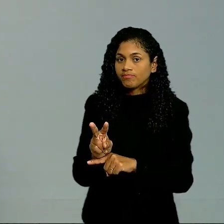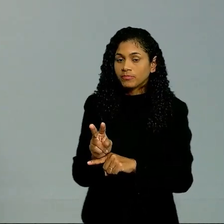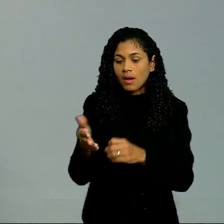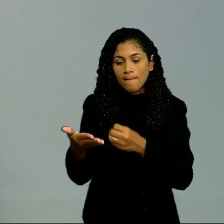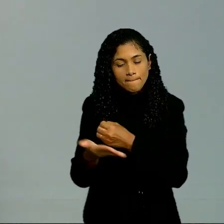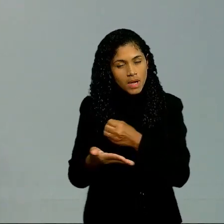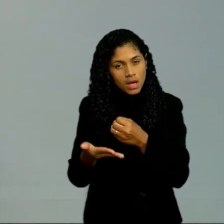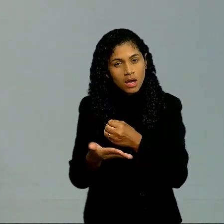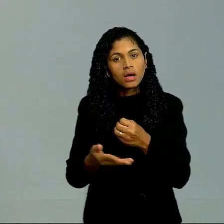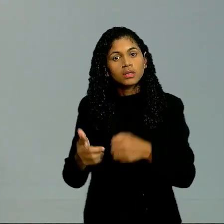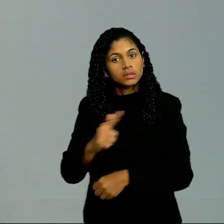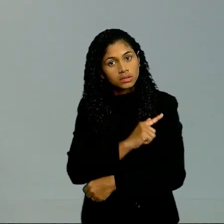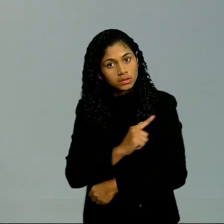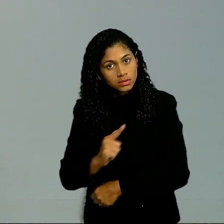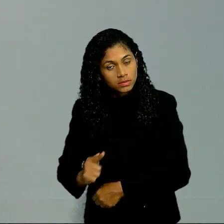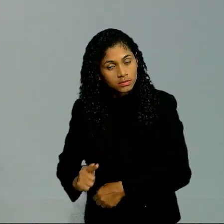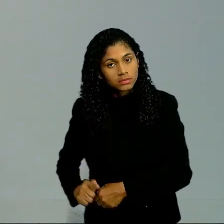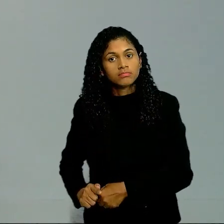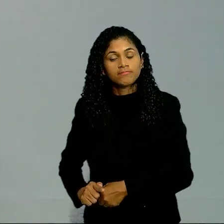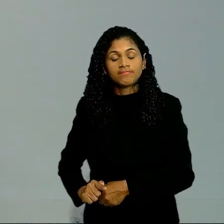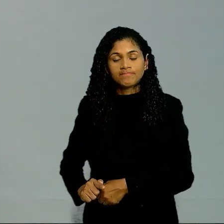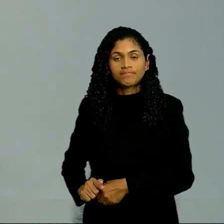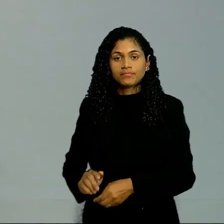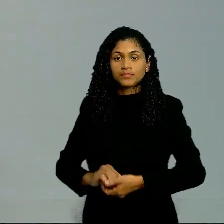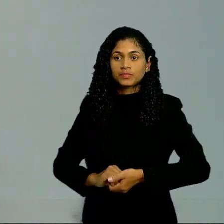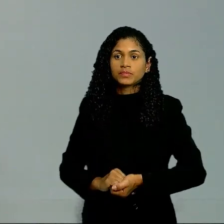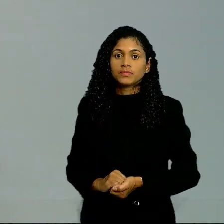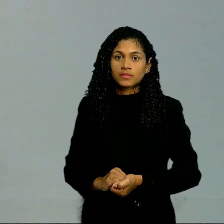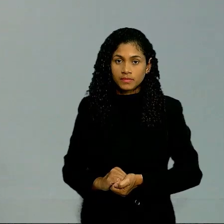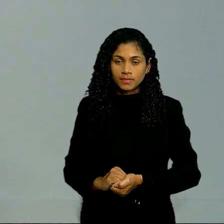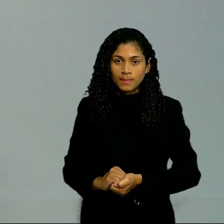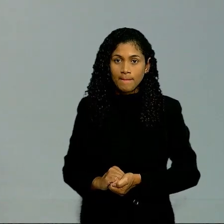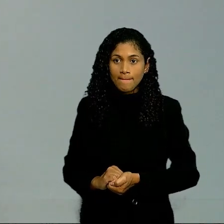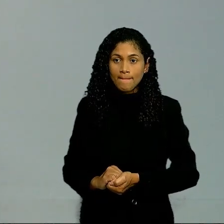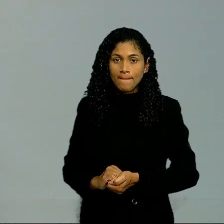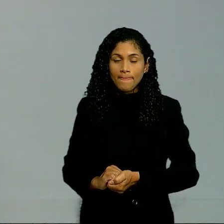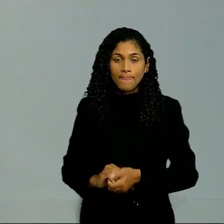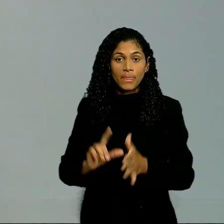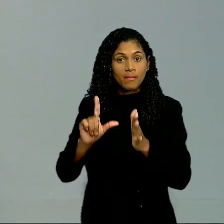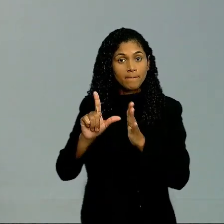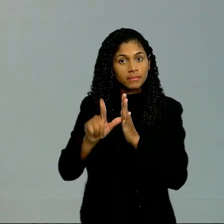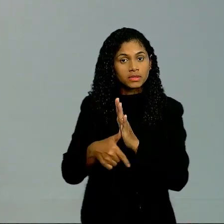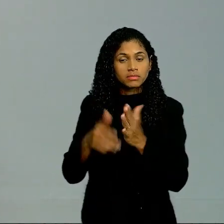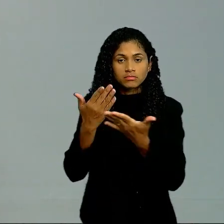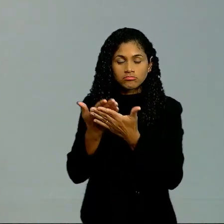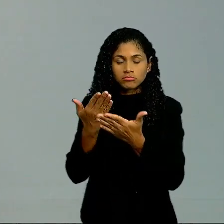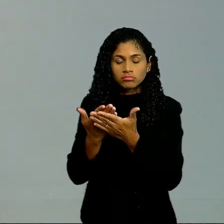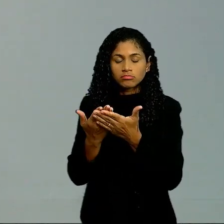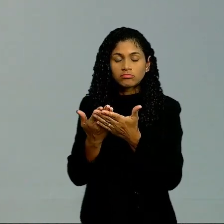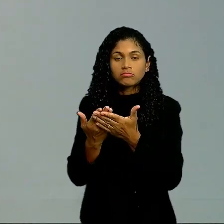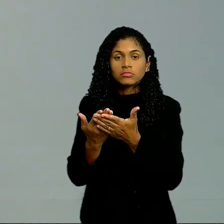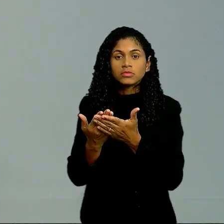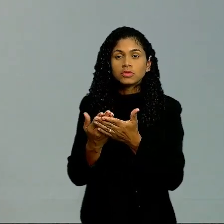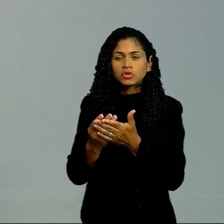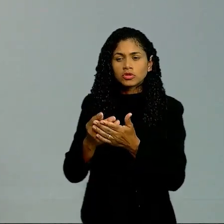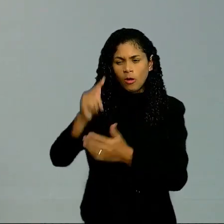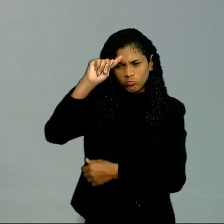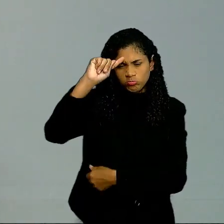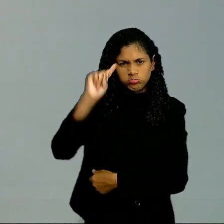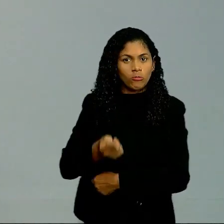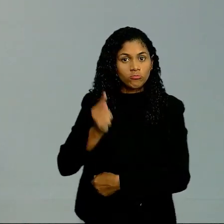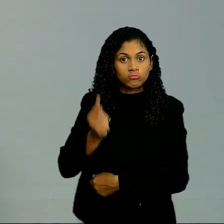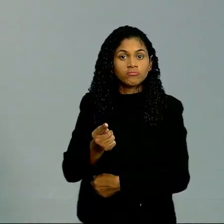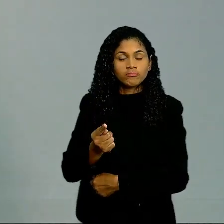próxima aula, nós vamos trabalhar, então, o período ditatorial do governo Vargas e trabalharemos com outras